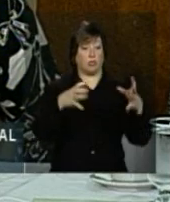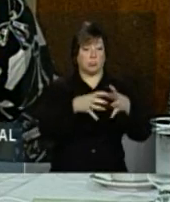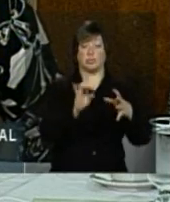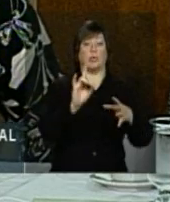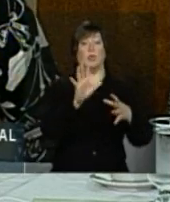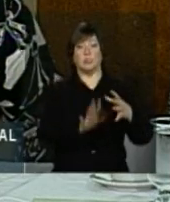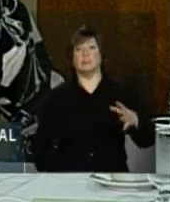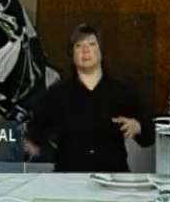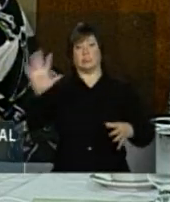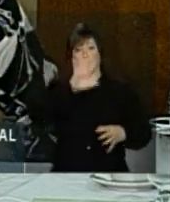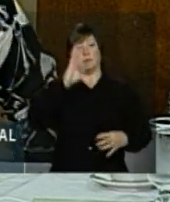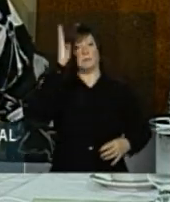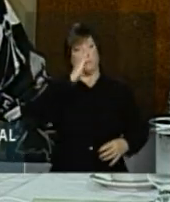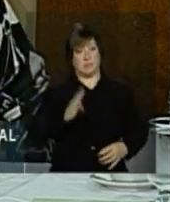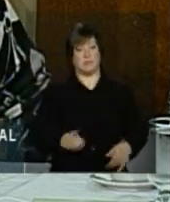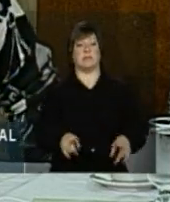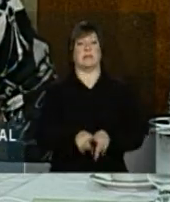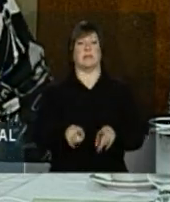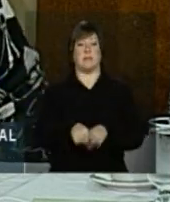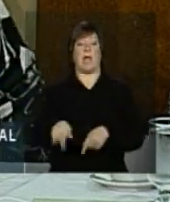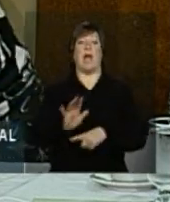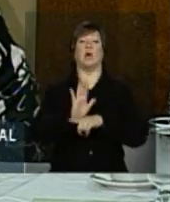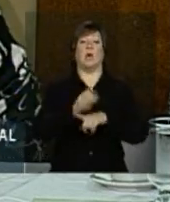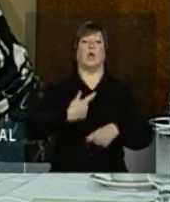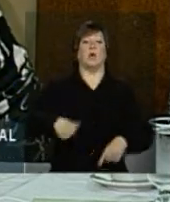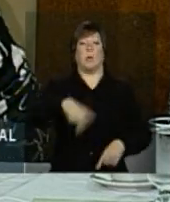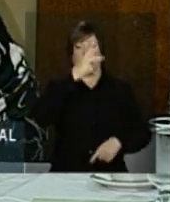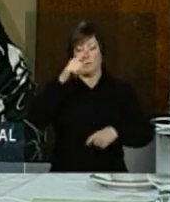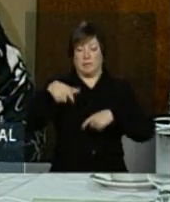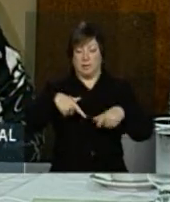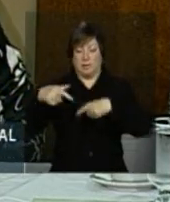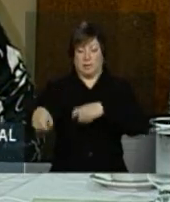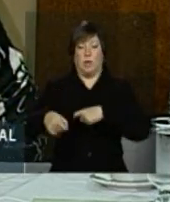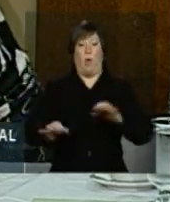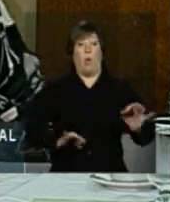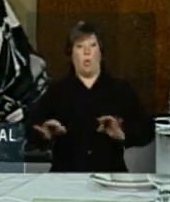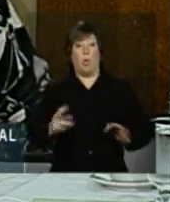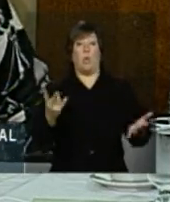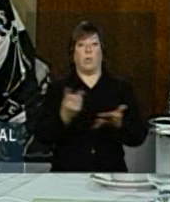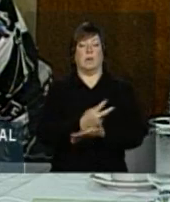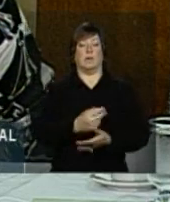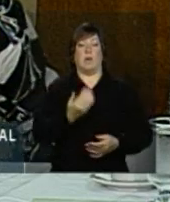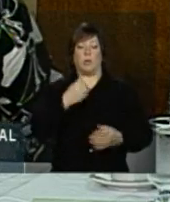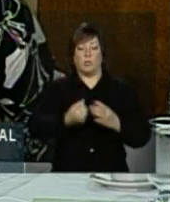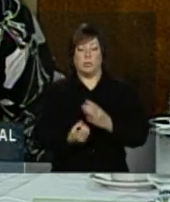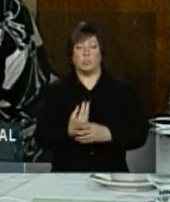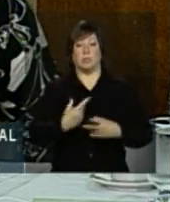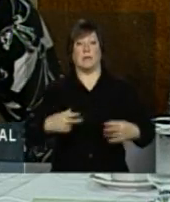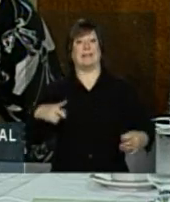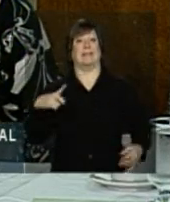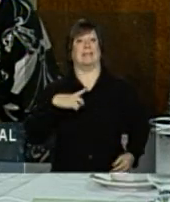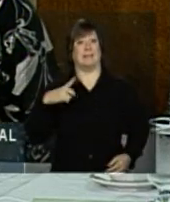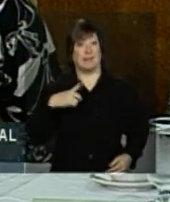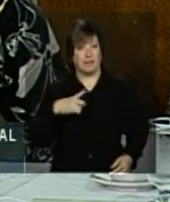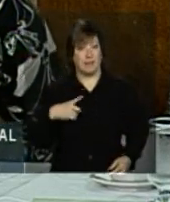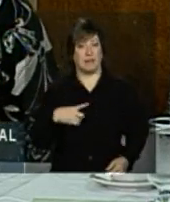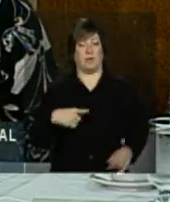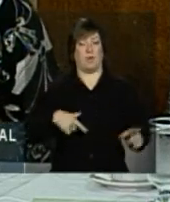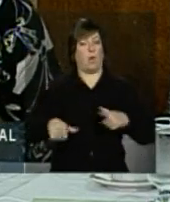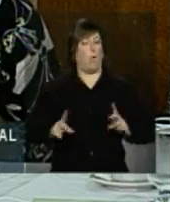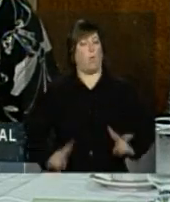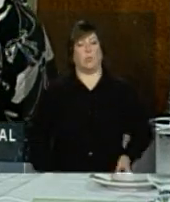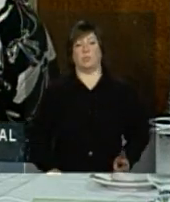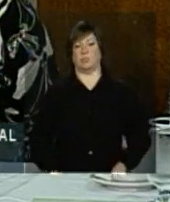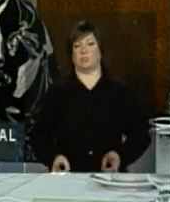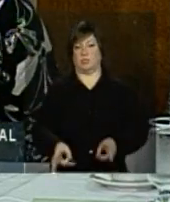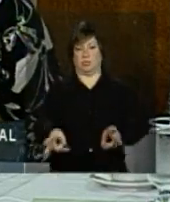medidas que T ajudado o nosso agricultor a se organizar no seu período de plantil a ter uma ação continuada a